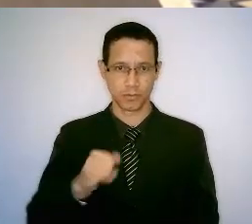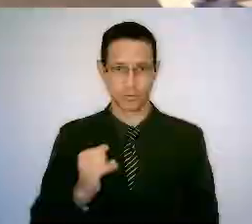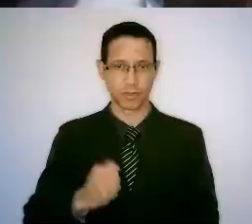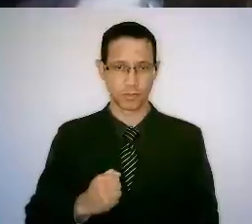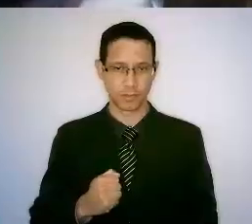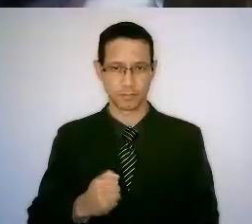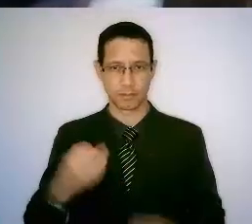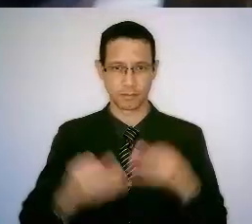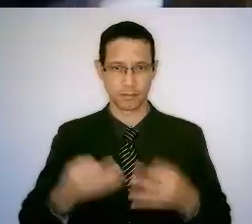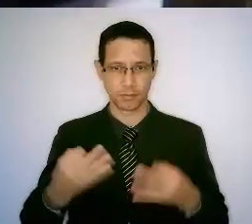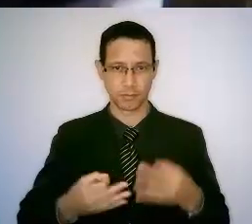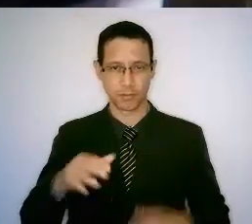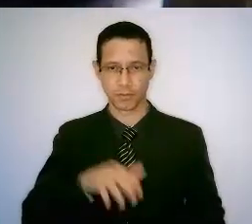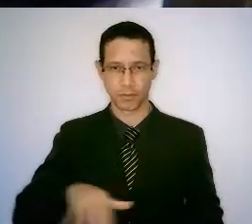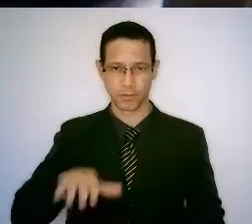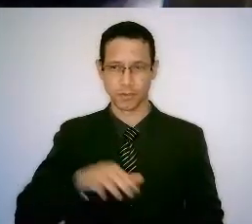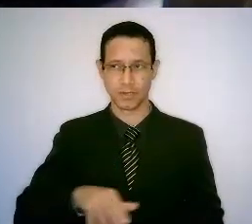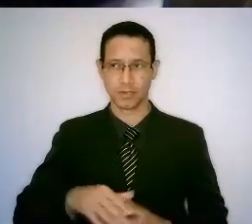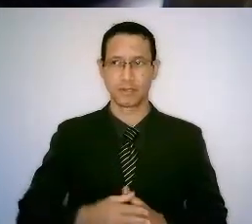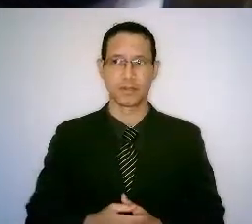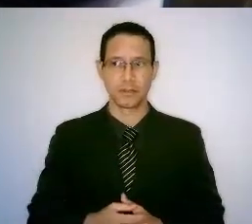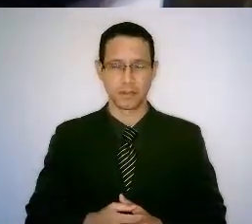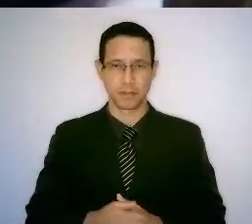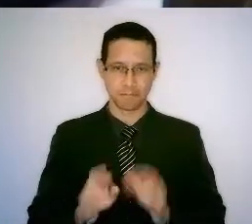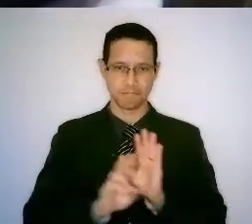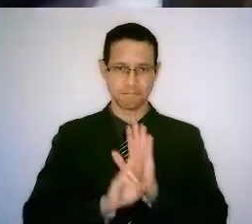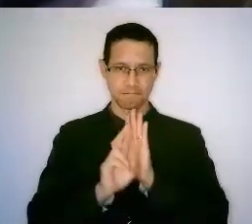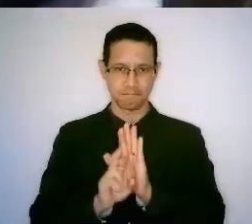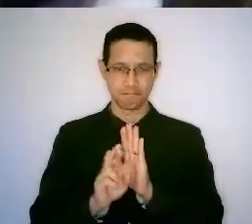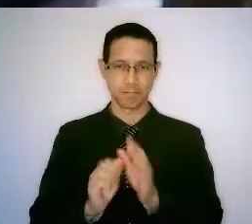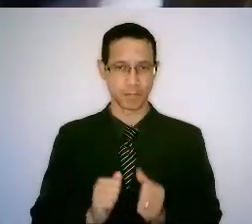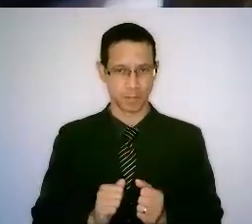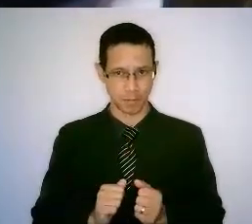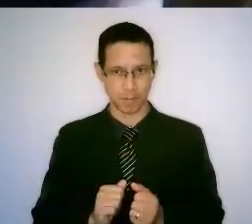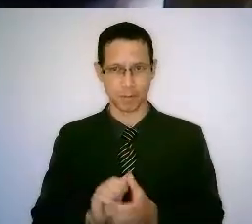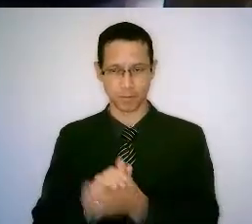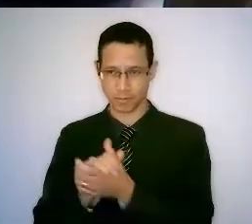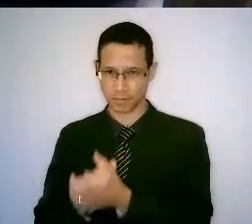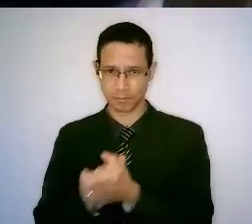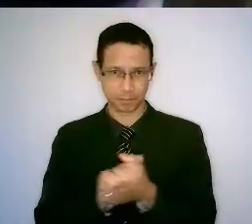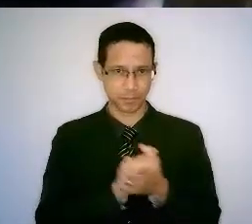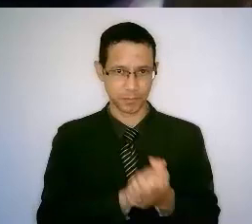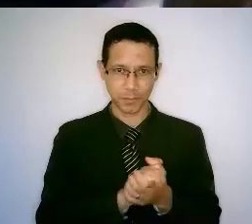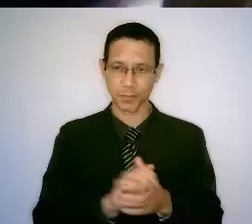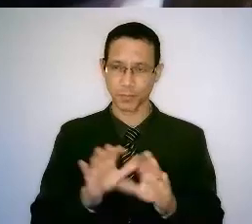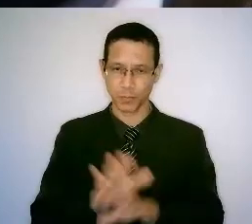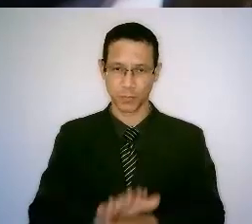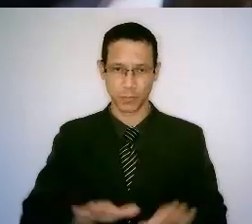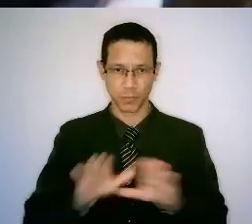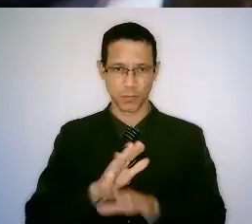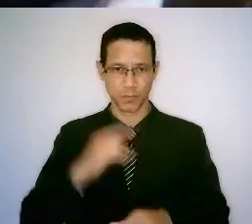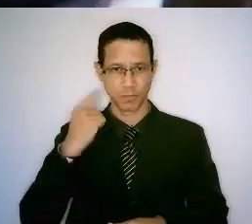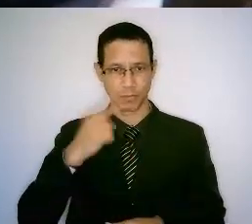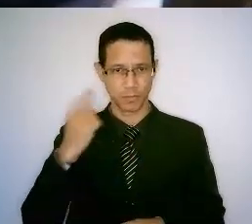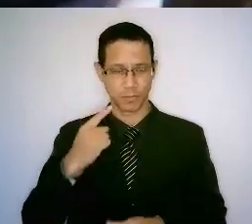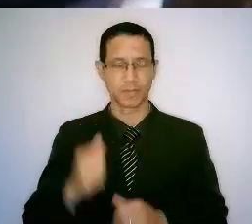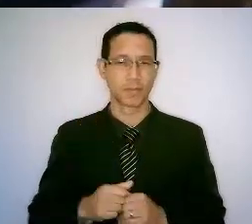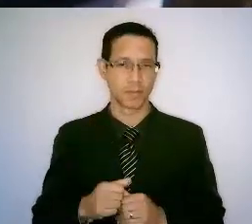tribunal e, em nome de Vossa Excelência, saúdo todos os demais desembargadores e magistrados